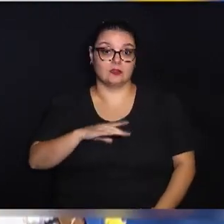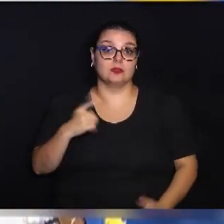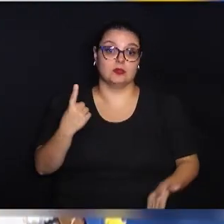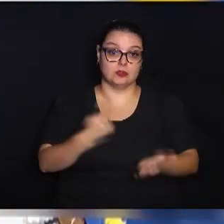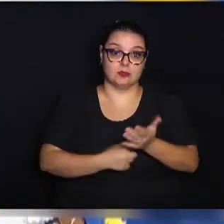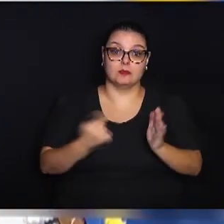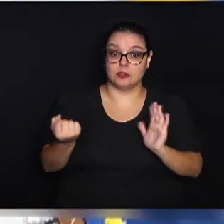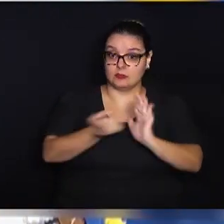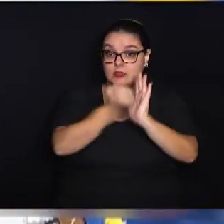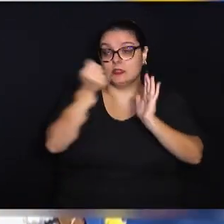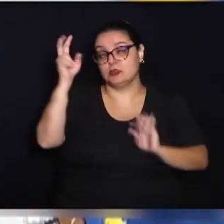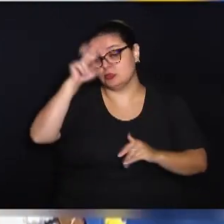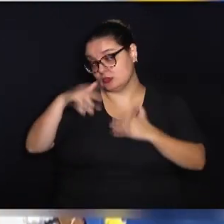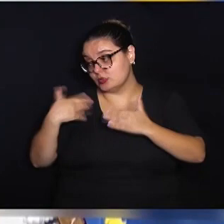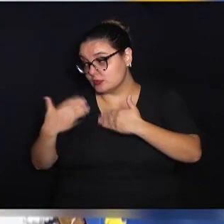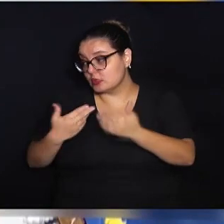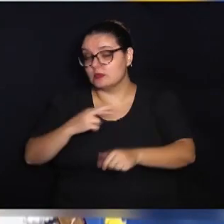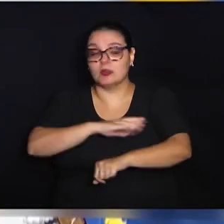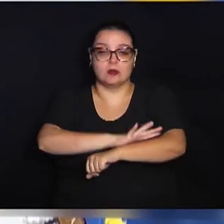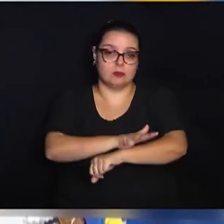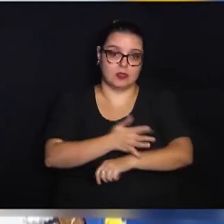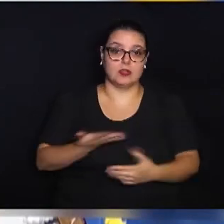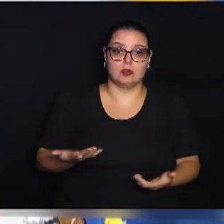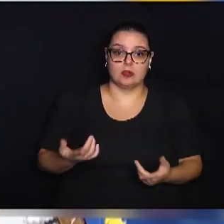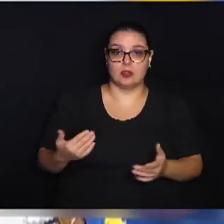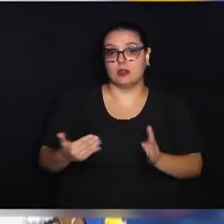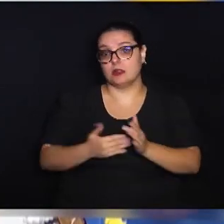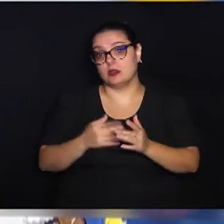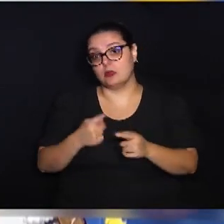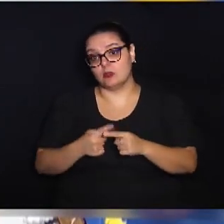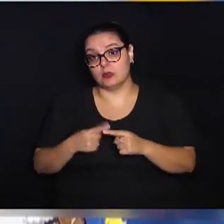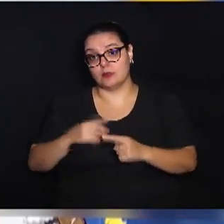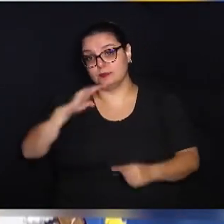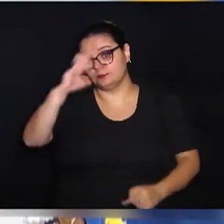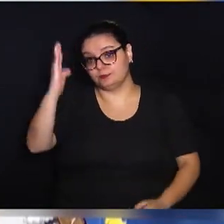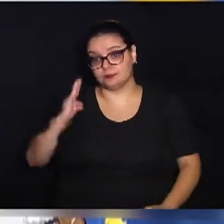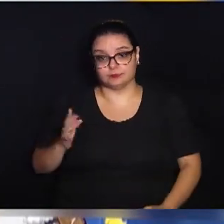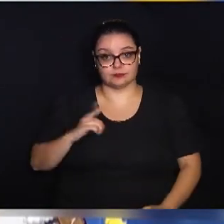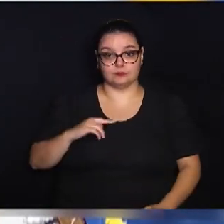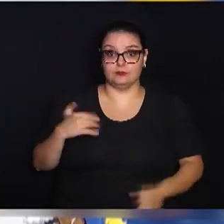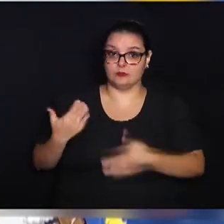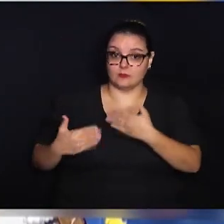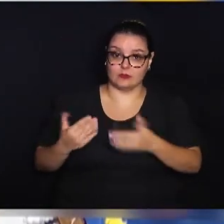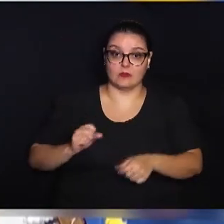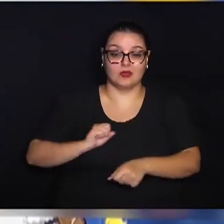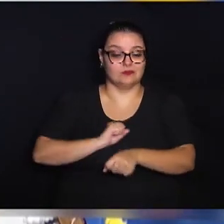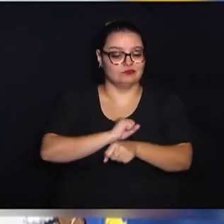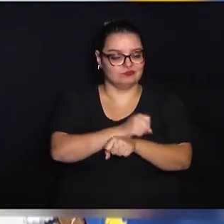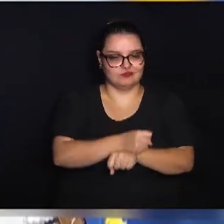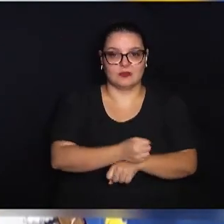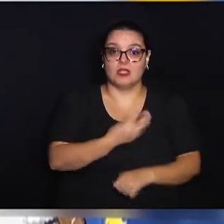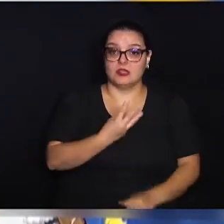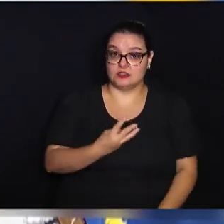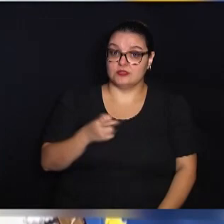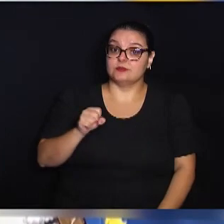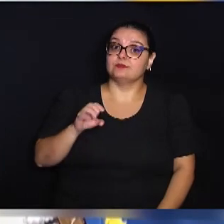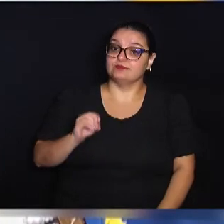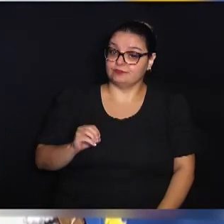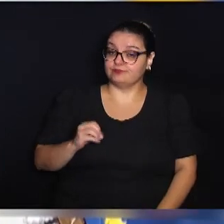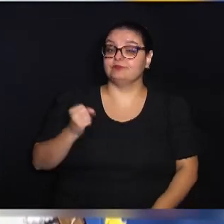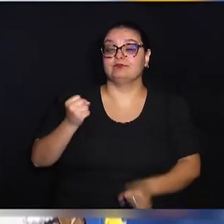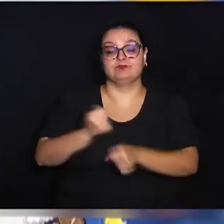na sua história pelo racismo, até porque o Brasil teve um processo de escravização de 380 anos,